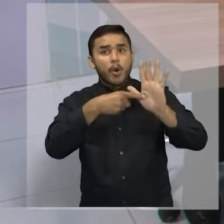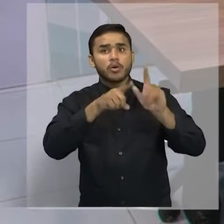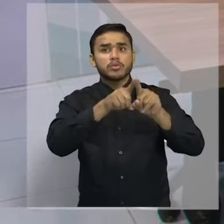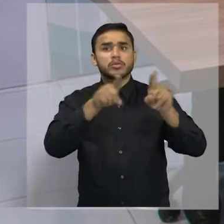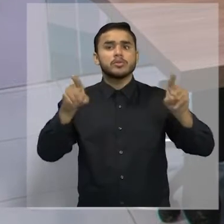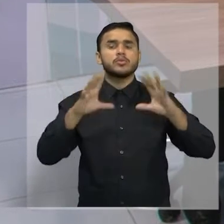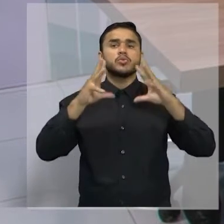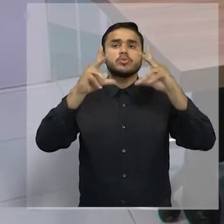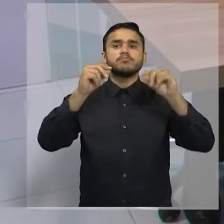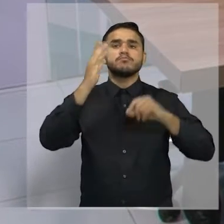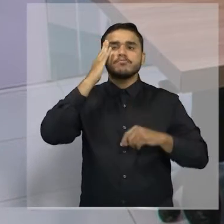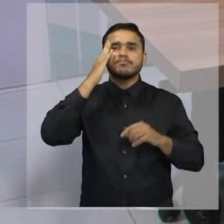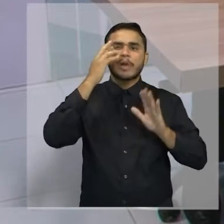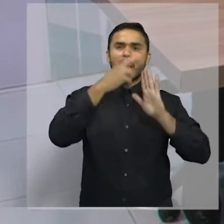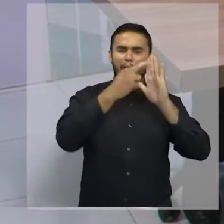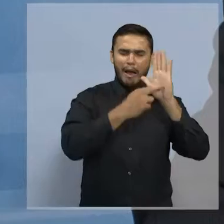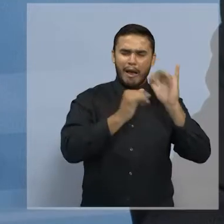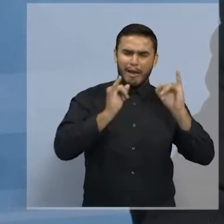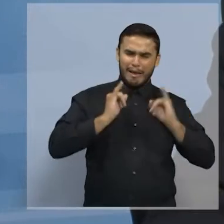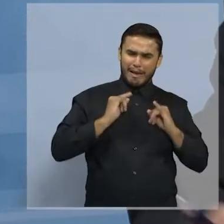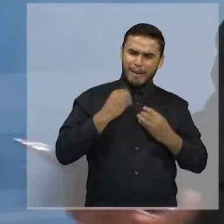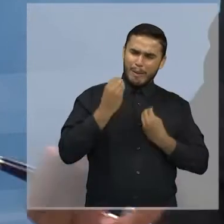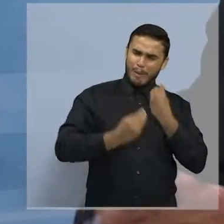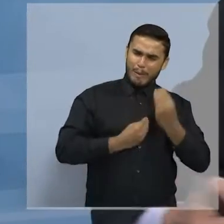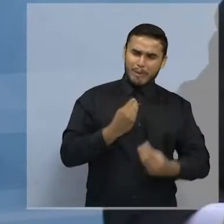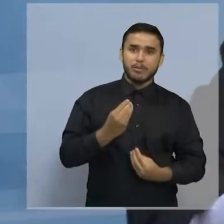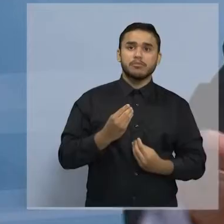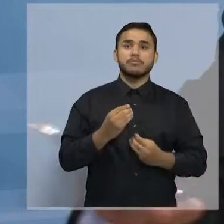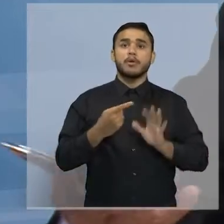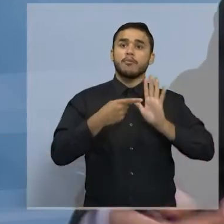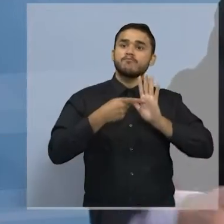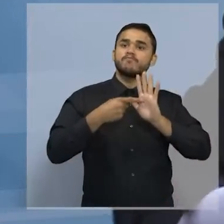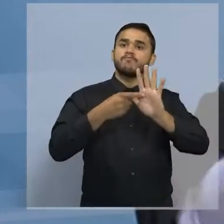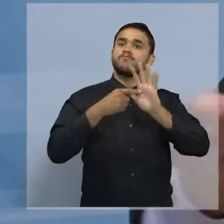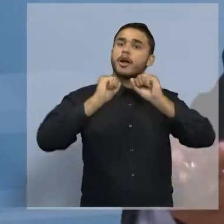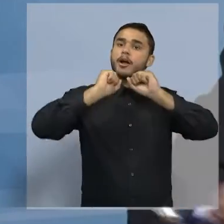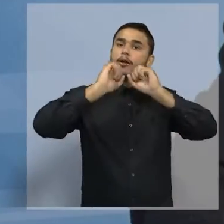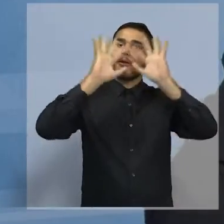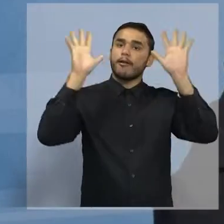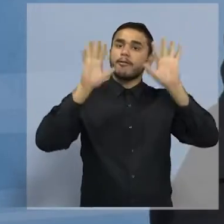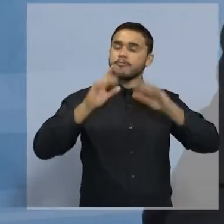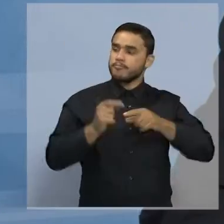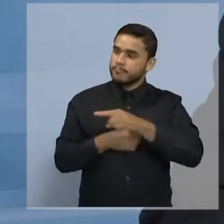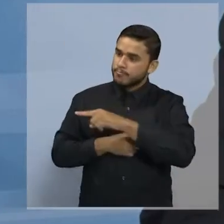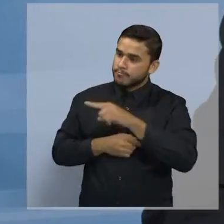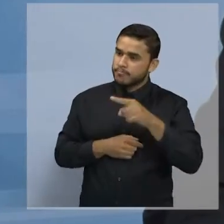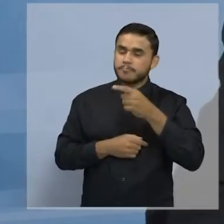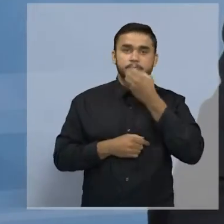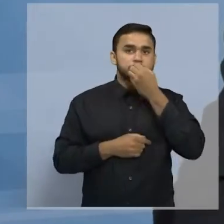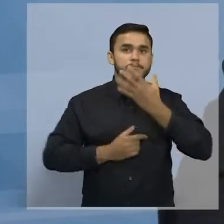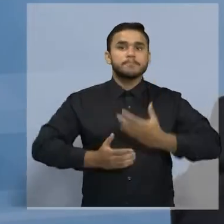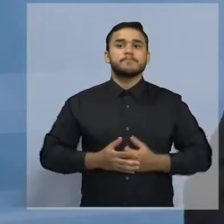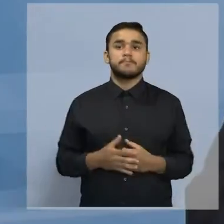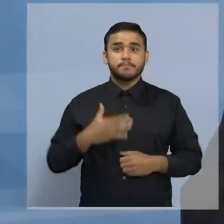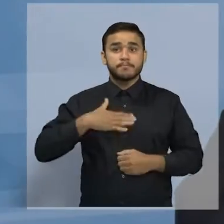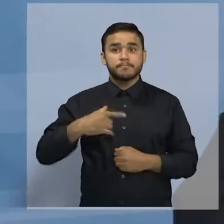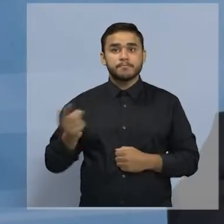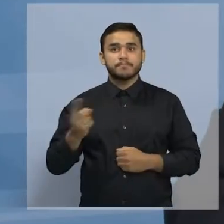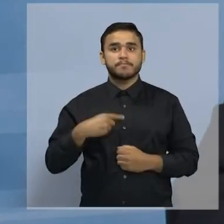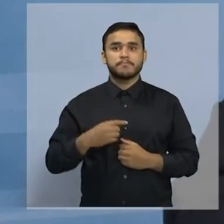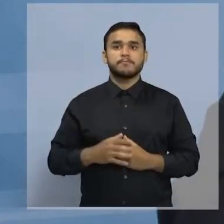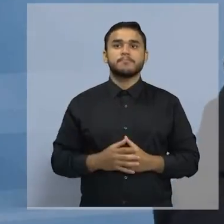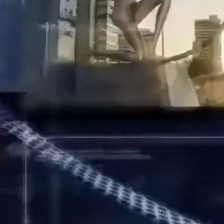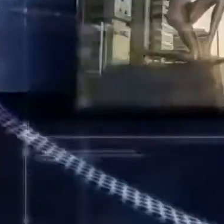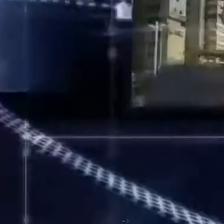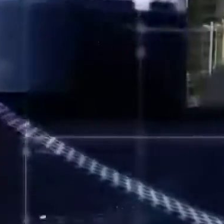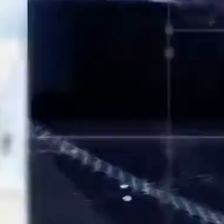possível algo tão complexo nessa linguagem tão didática que vocês estão aqui a apresentar. Um instante só e a